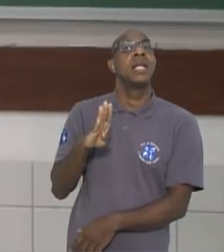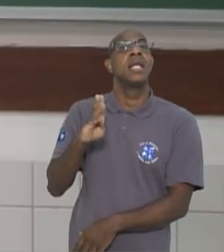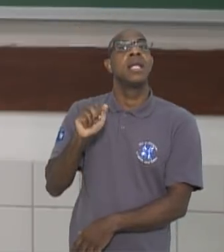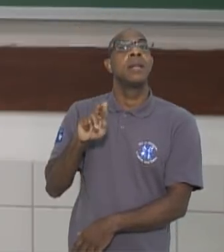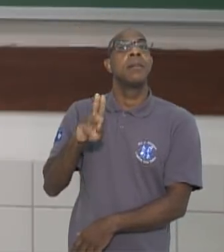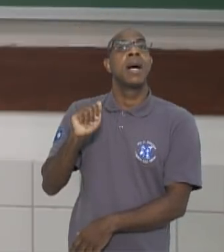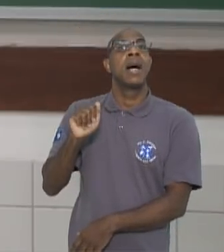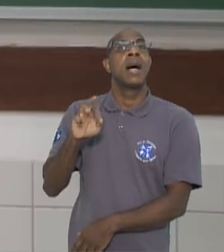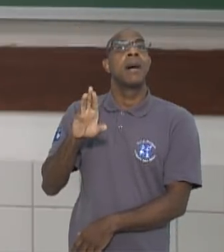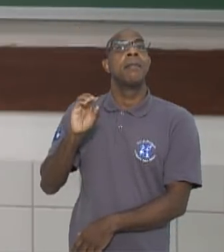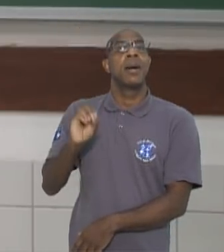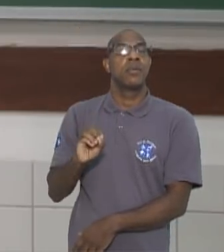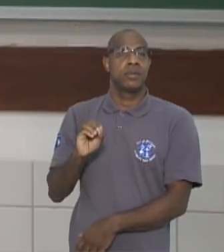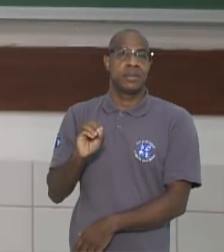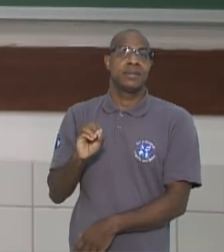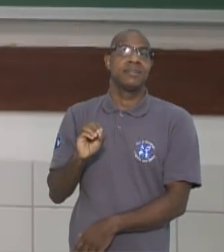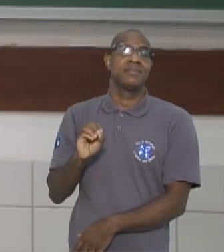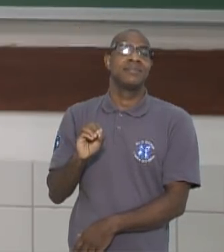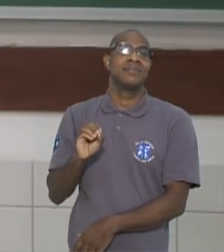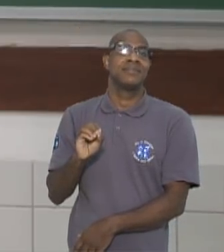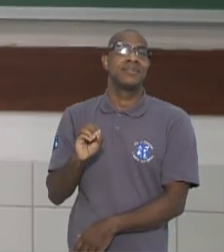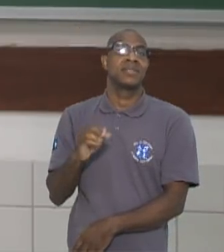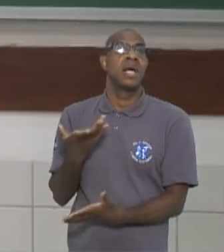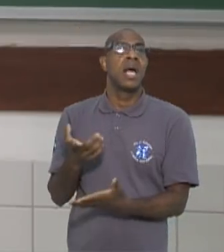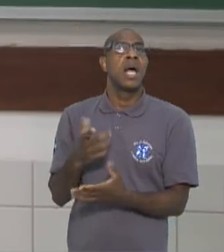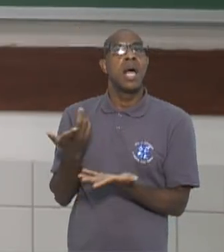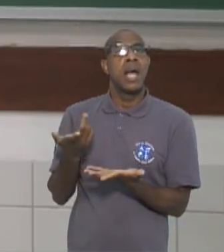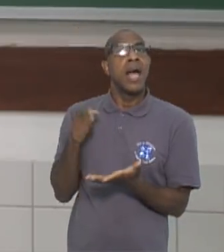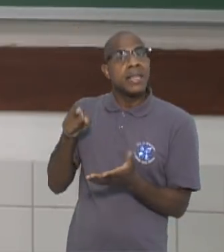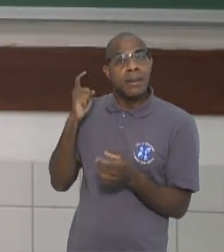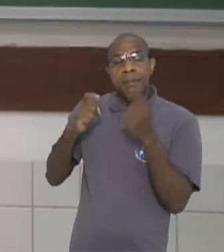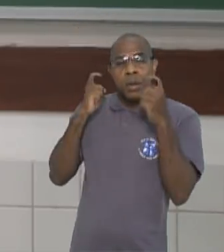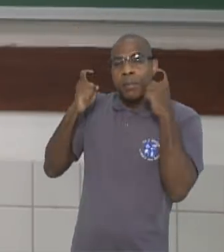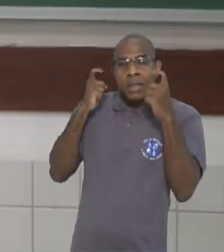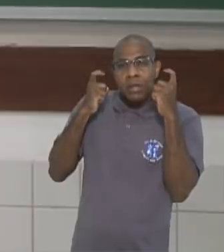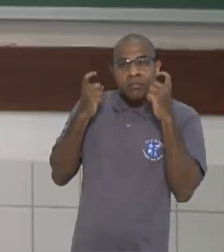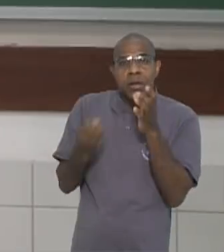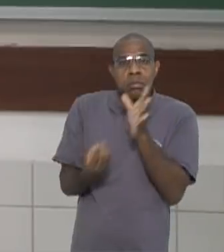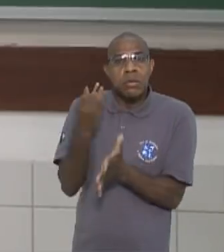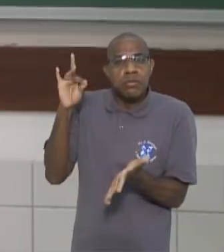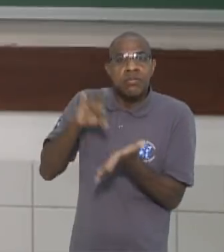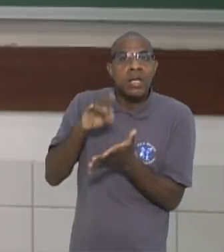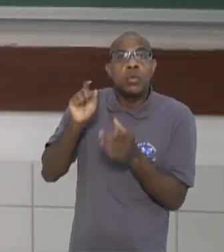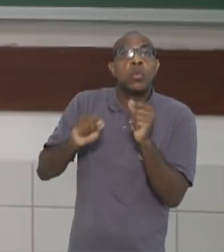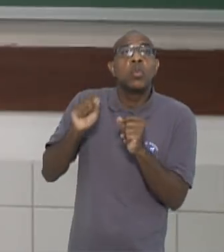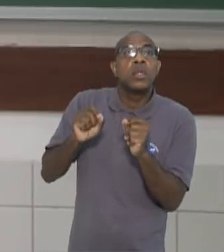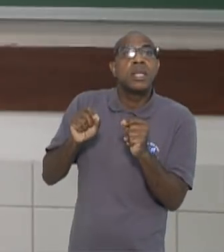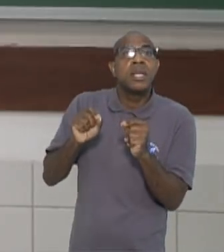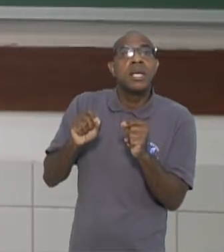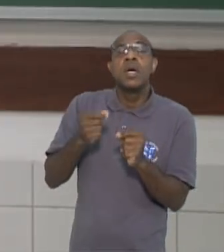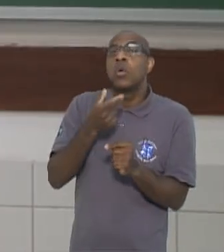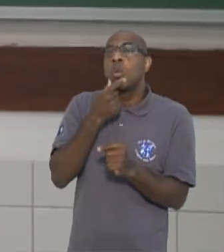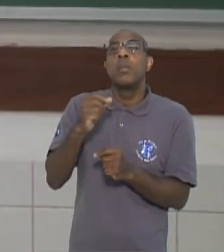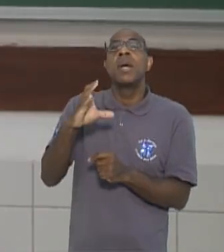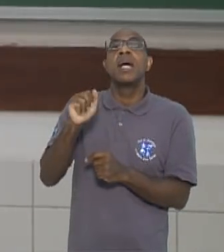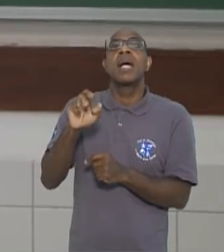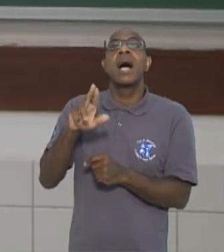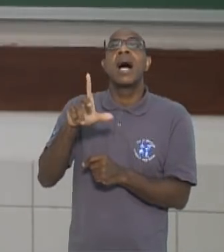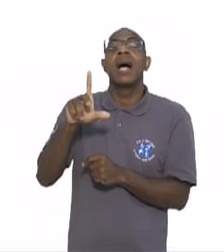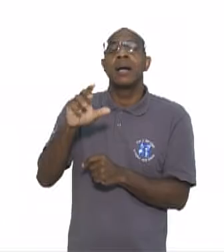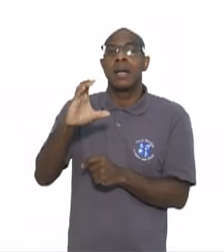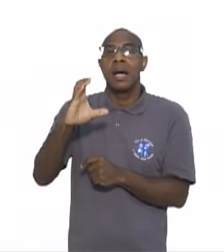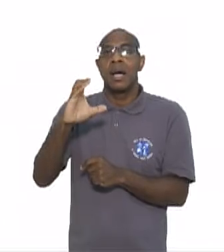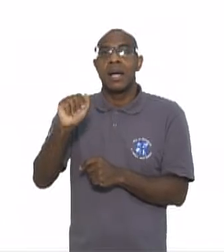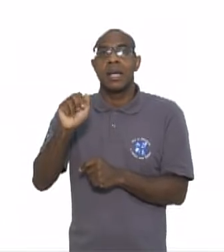preocupação em se tornarem letrados. Essa preocupação só vai surgir de fato, né, com Carlos Magno.